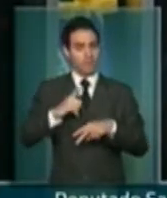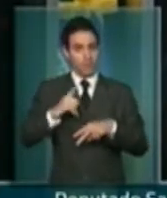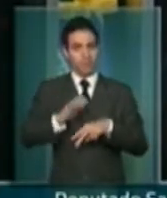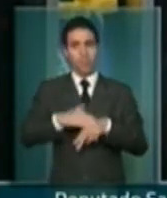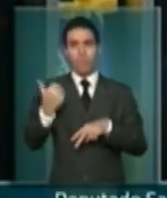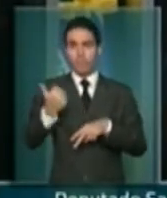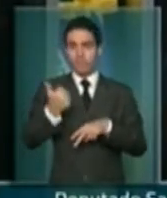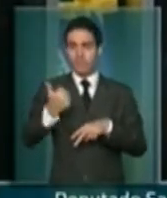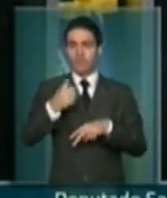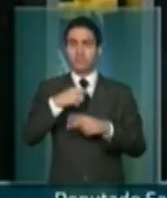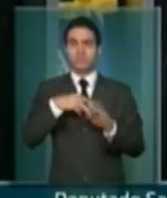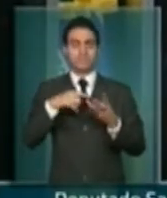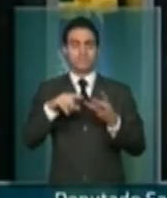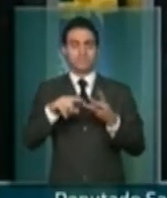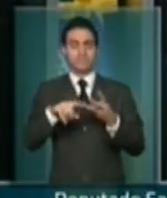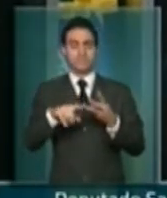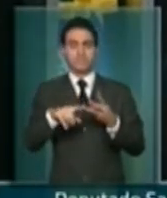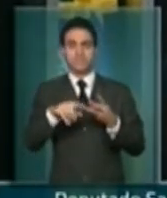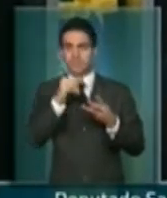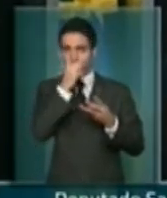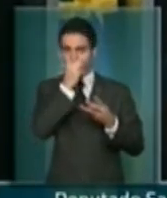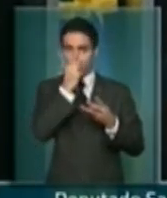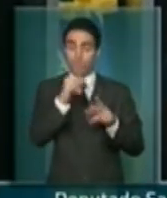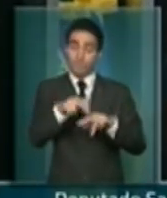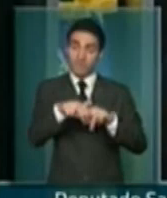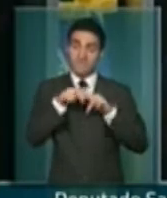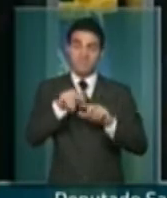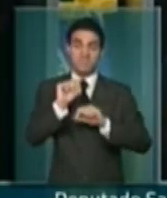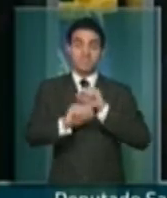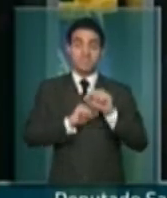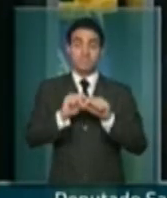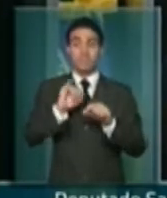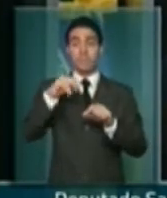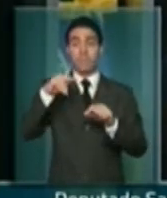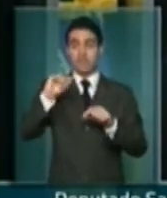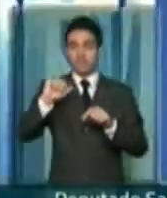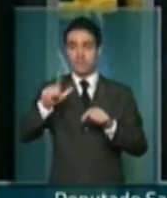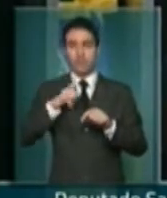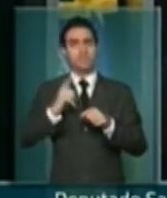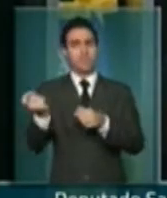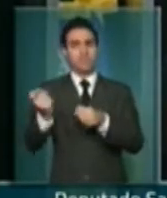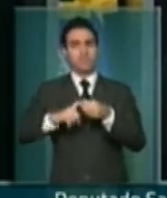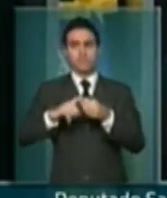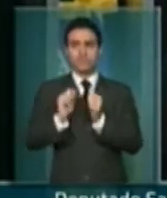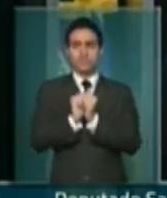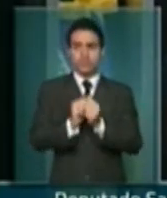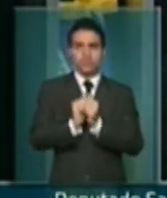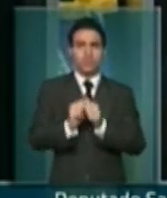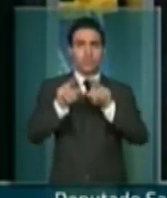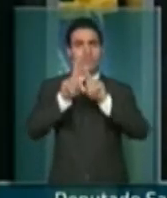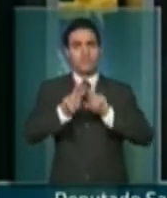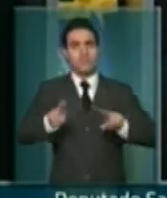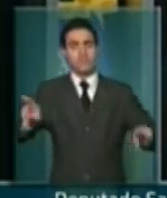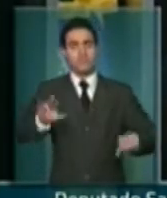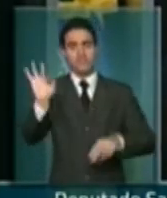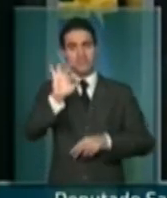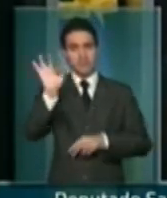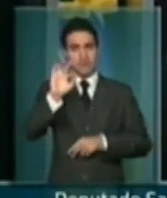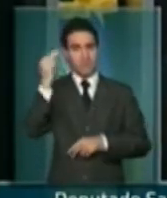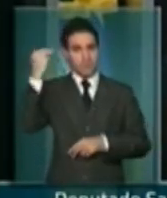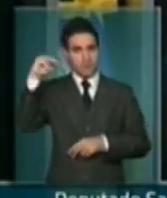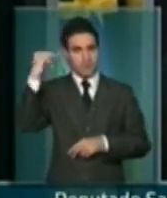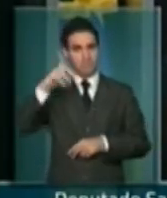por outro motivo que hoje o Imparcial tem parcerias com a Universidade Federal do